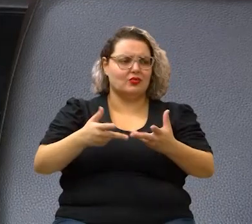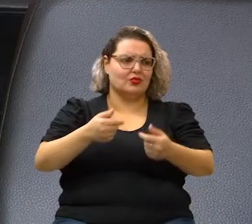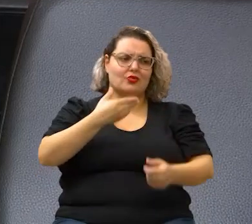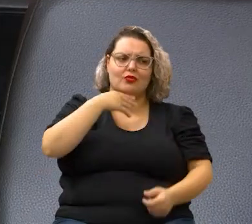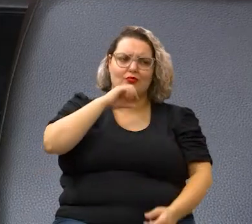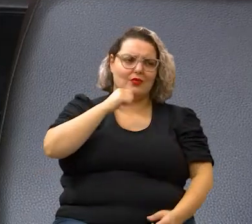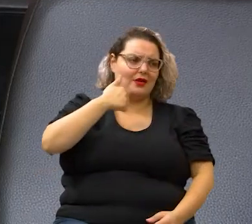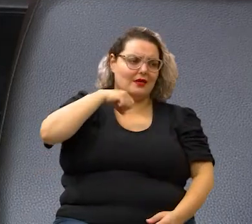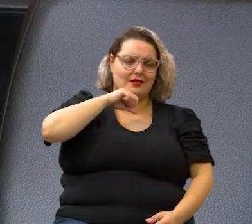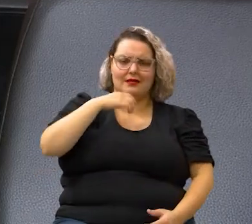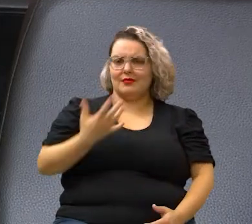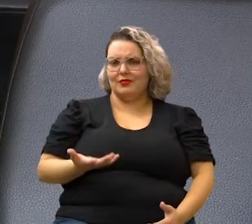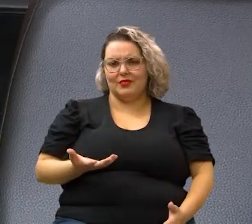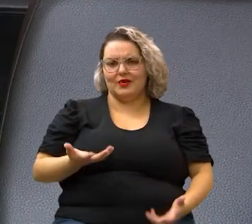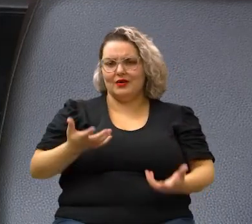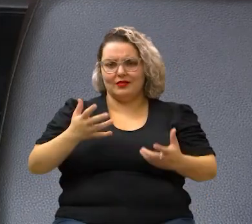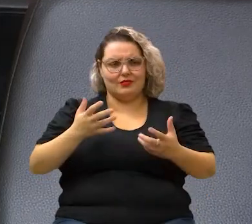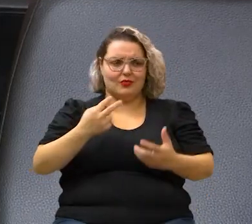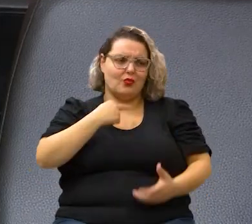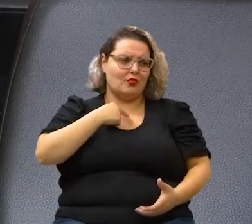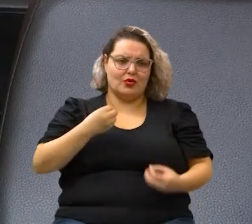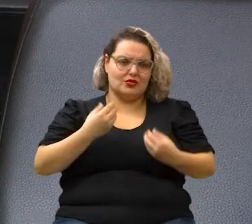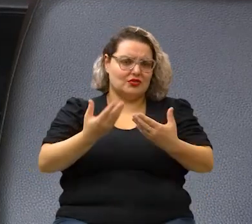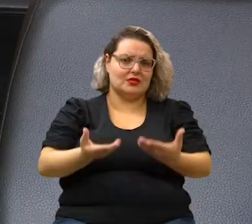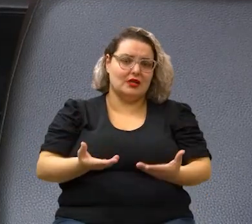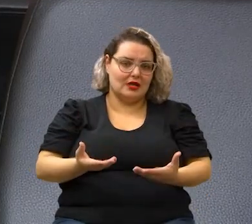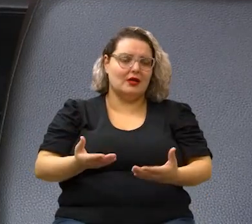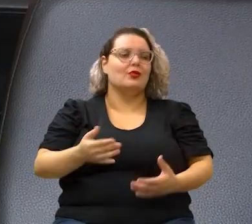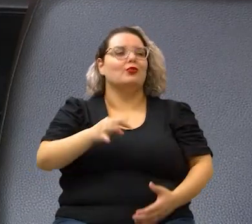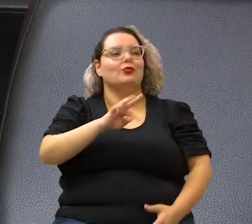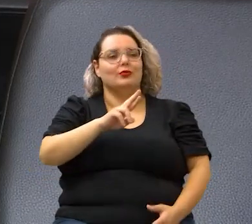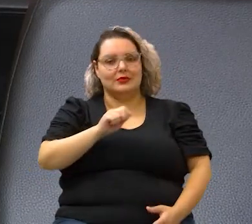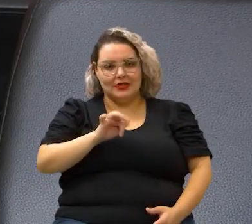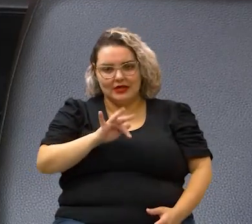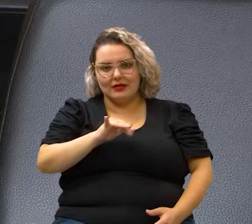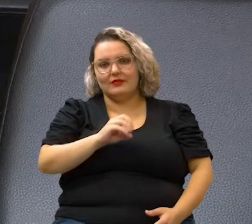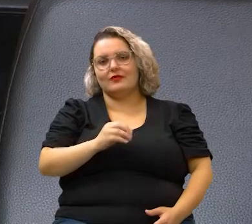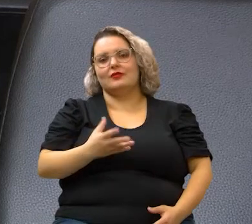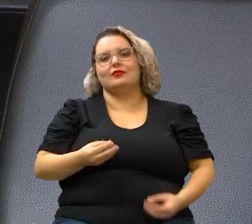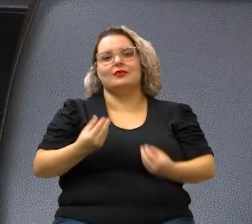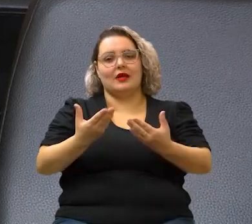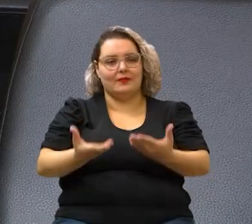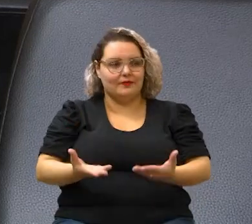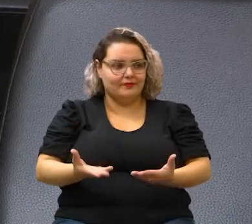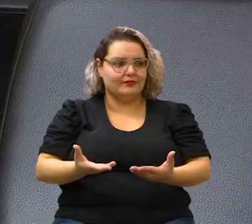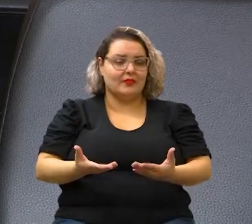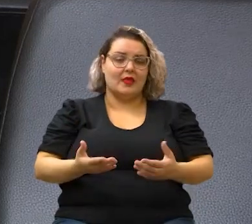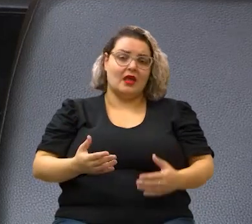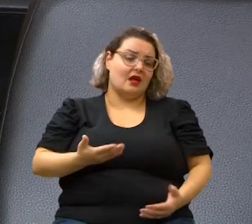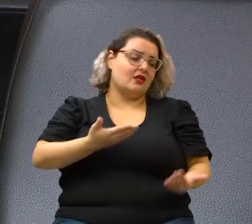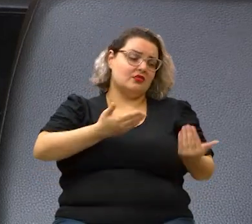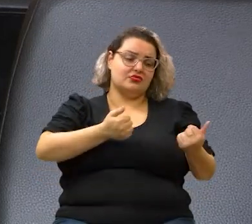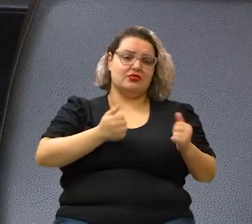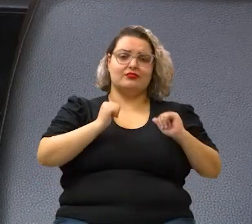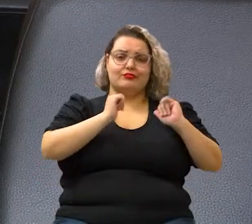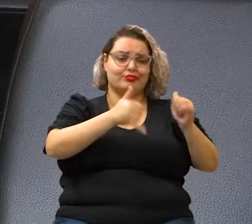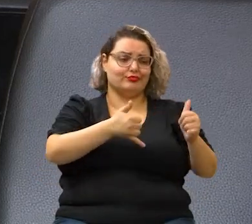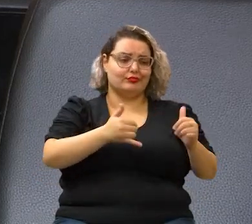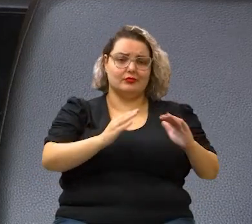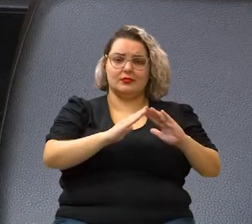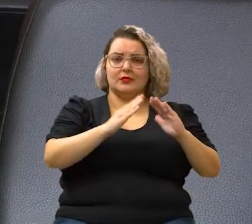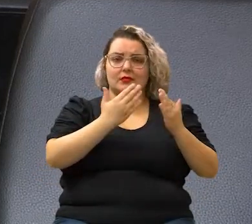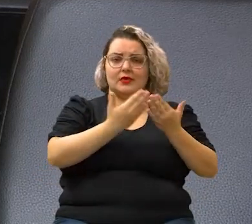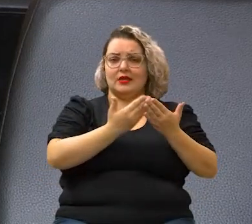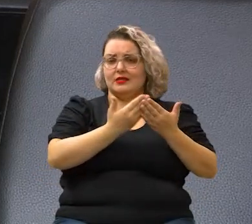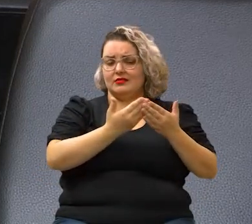podem dar, então a evasão escolar é natural, acaba aumentando, né? É muito mais interessante um jovem estar com o tráfico